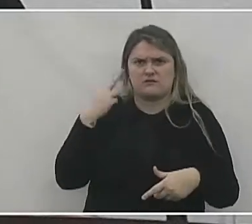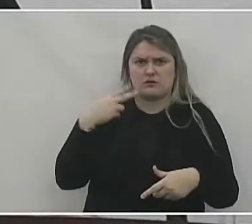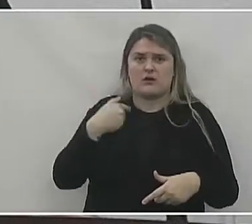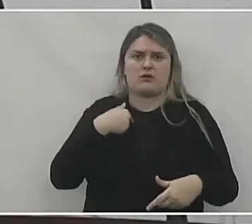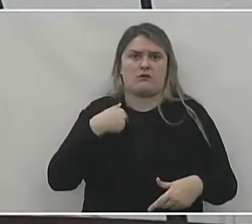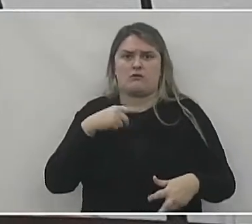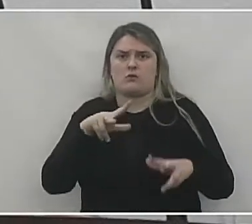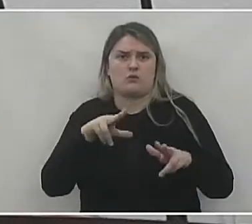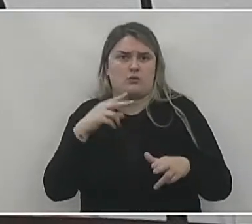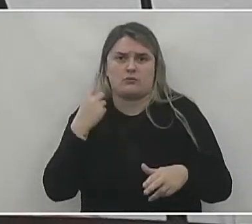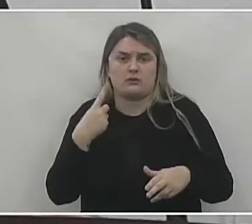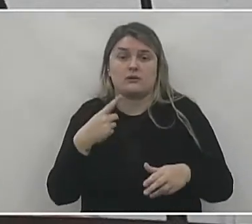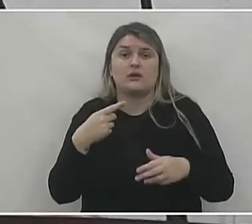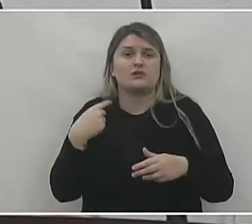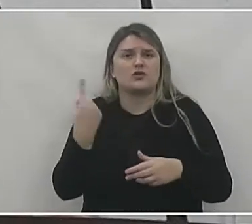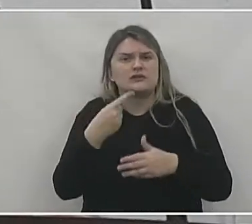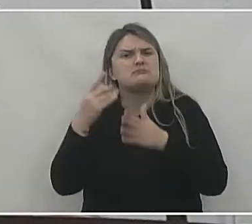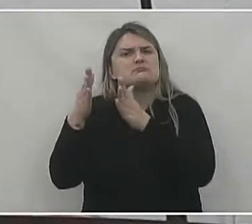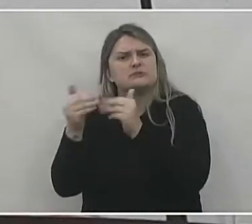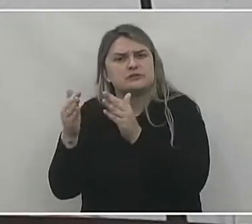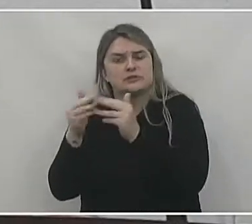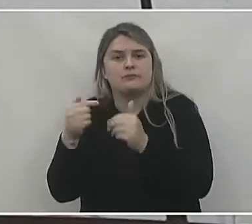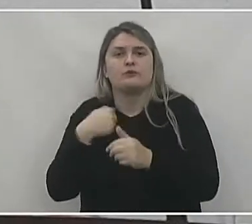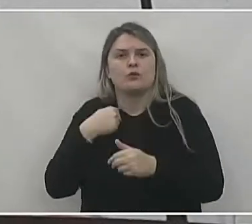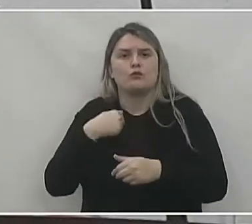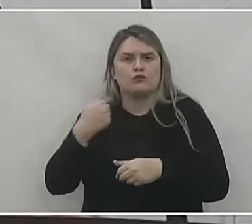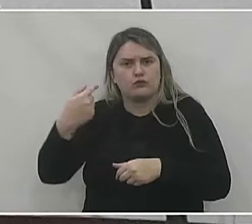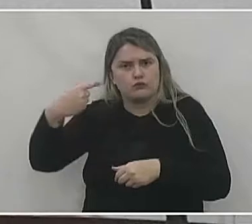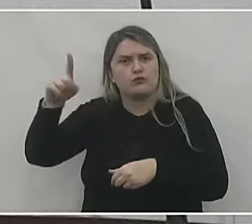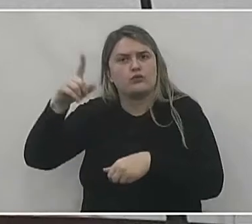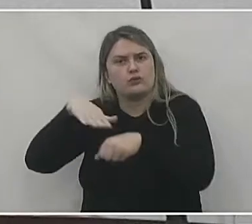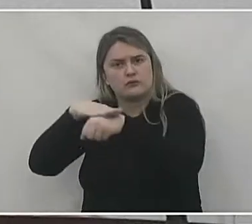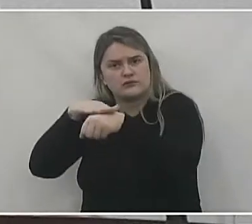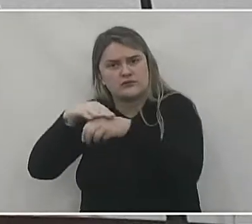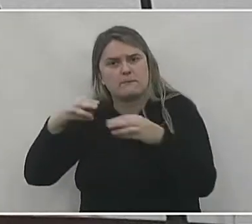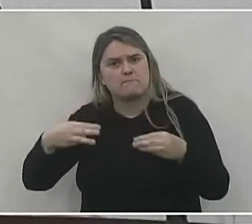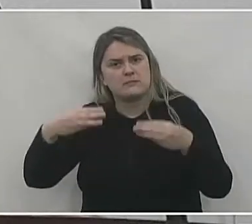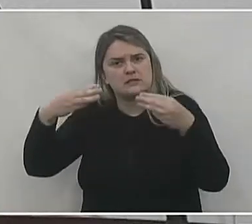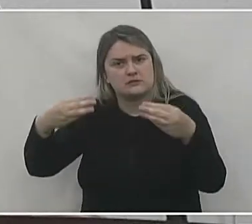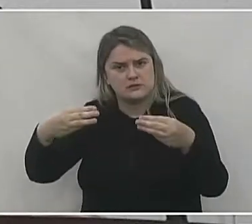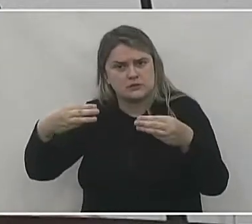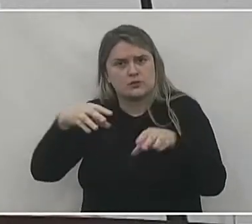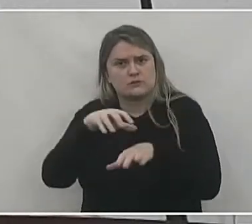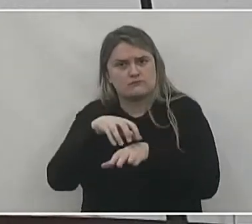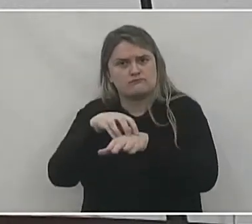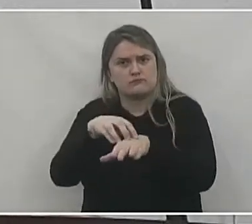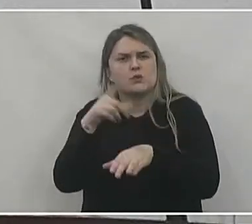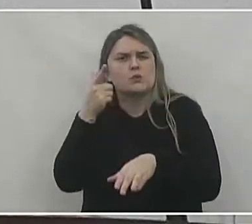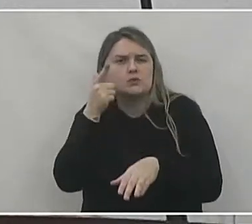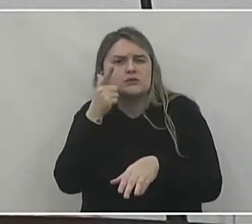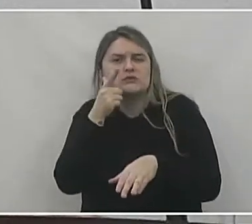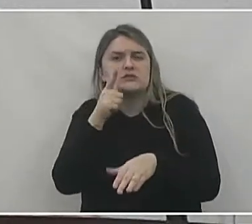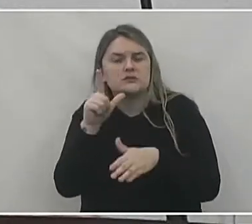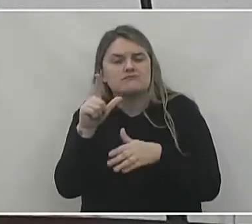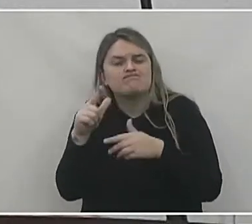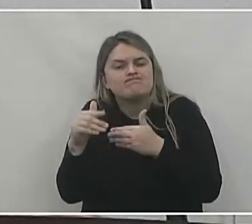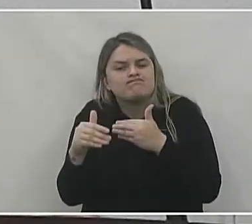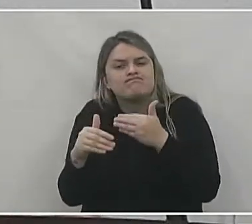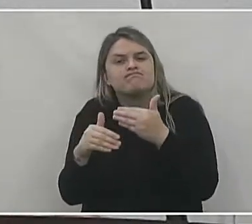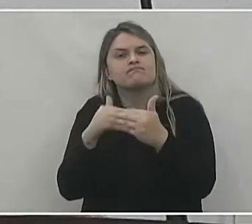deputado. Nós temos que pedir. E nós fomos ao ministro e conseguimos, acho que um pequeno